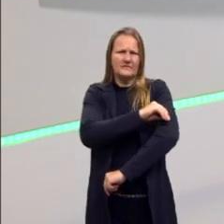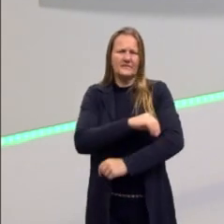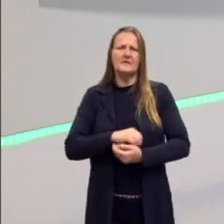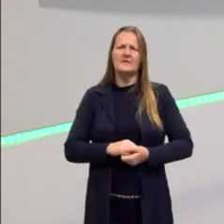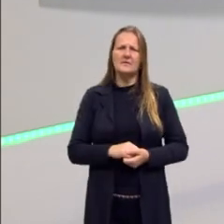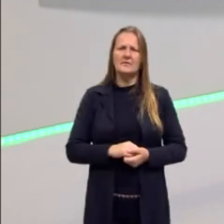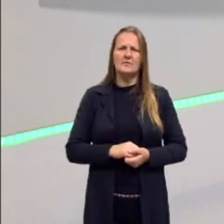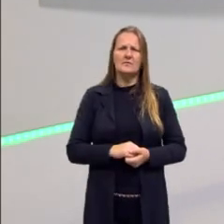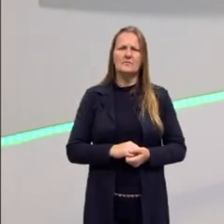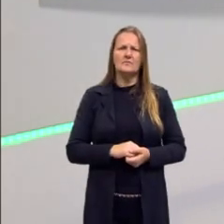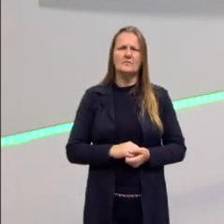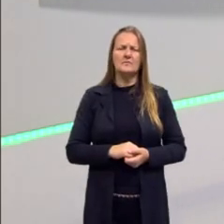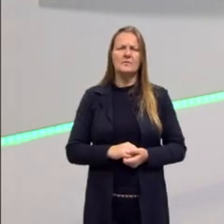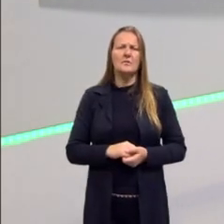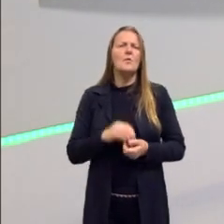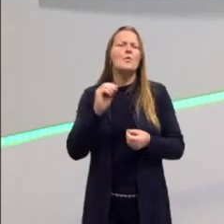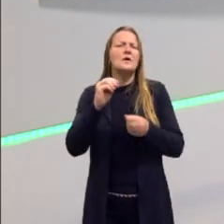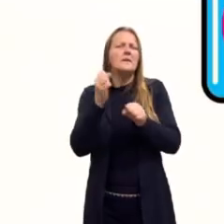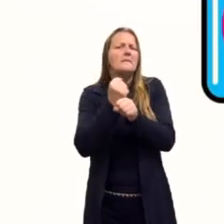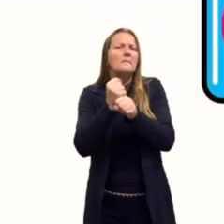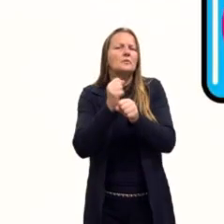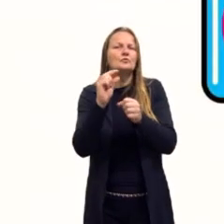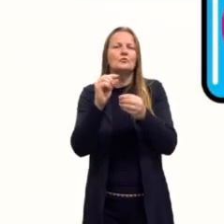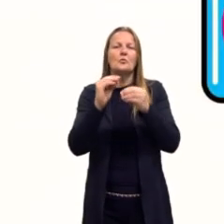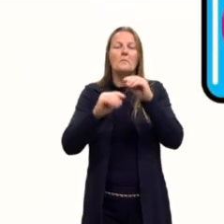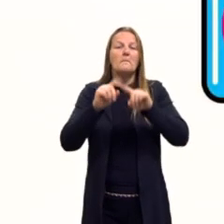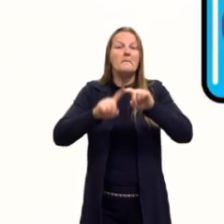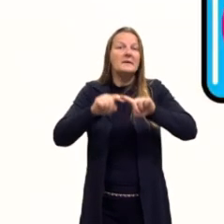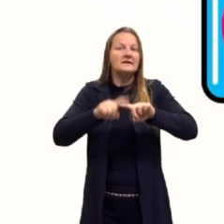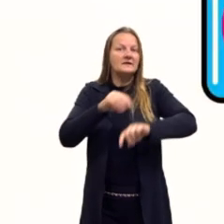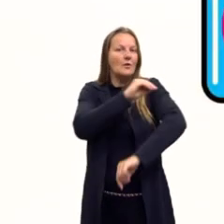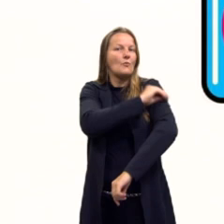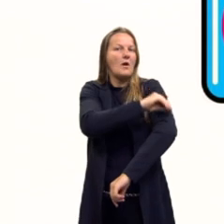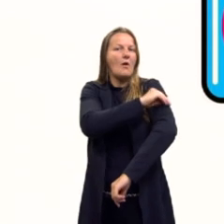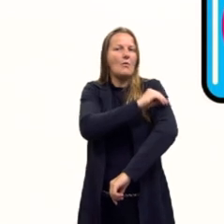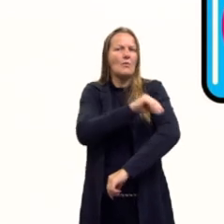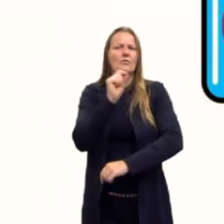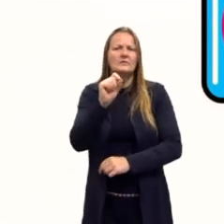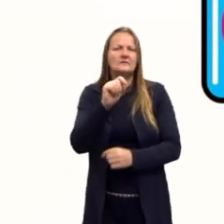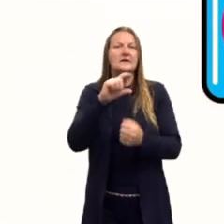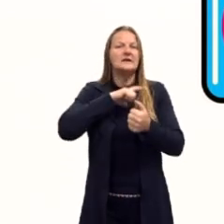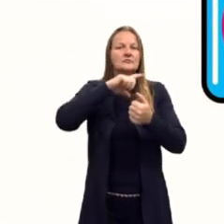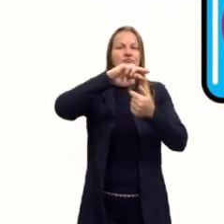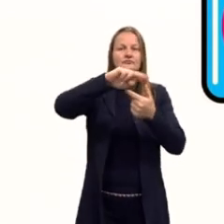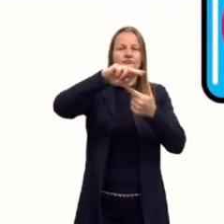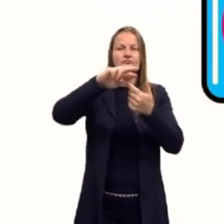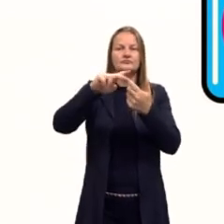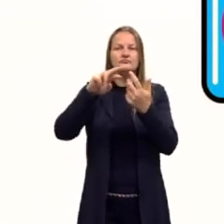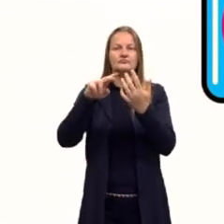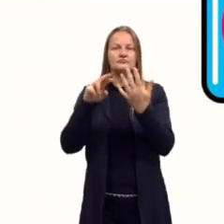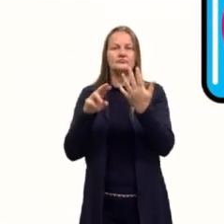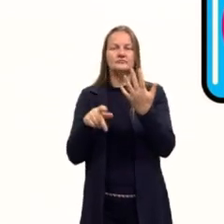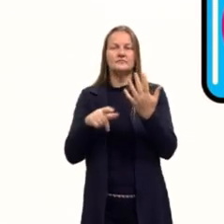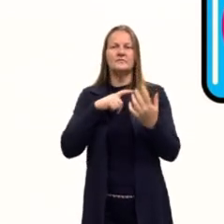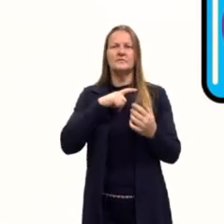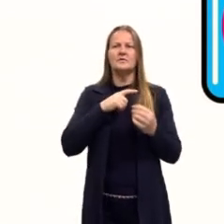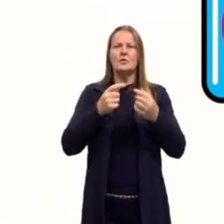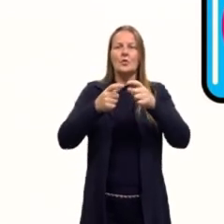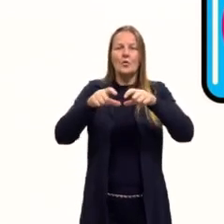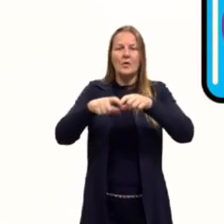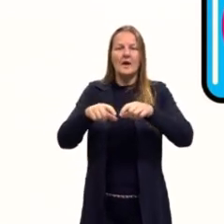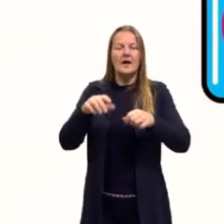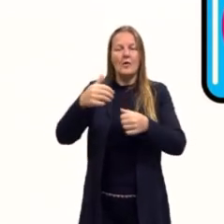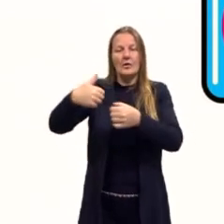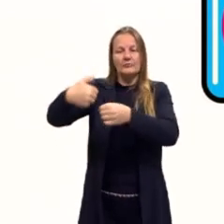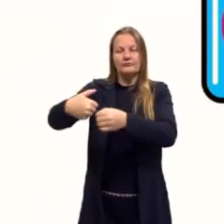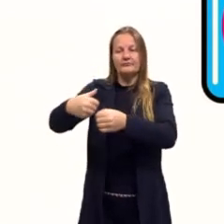álcool o produto o quê que vocês lembram Qual álcool vocês lembram o álcool ele tá desde a porta de entrada dos locais